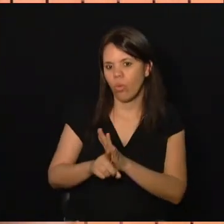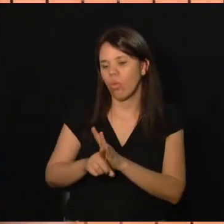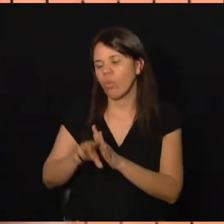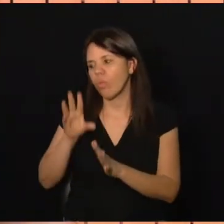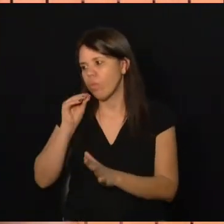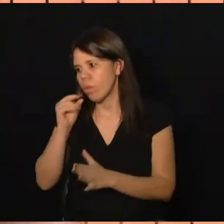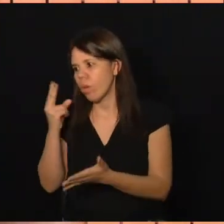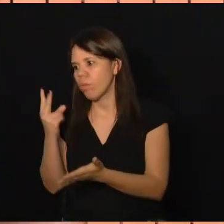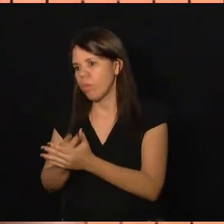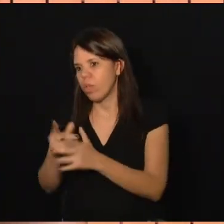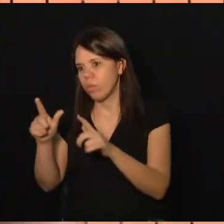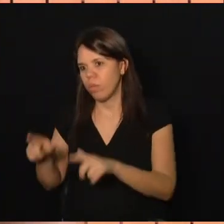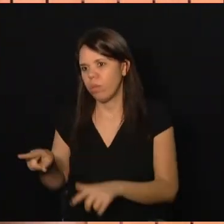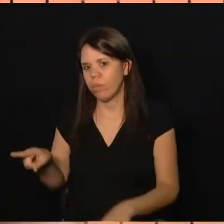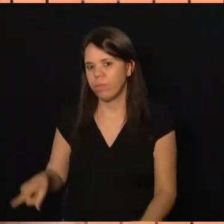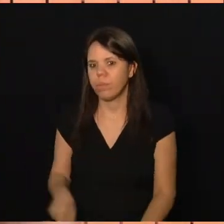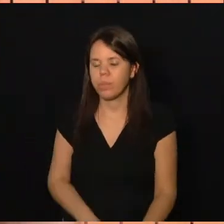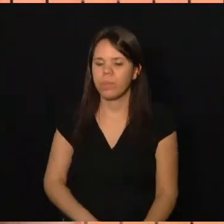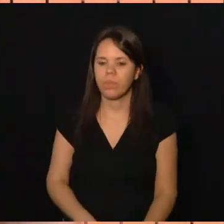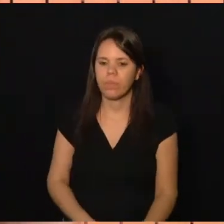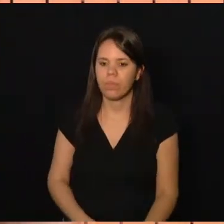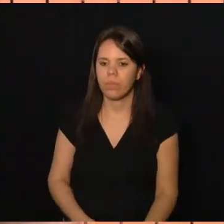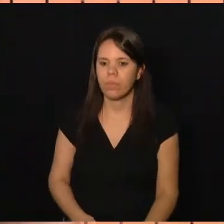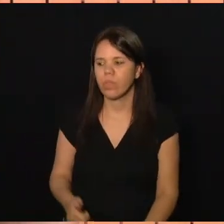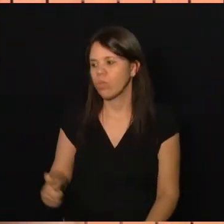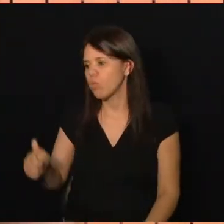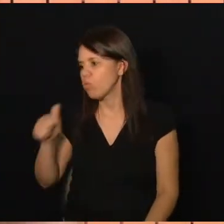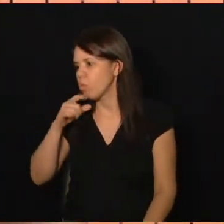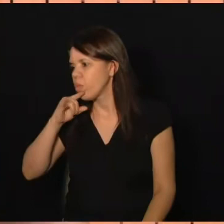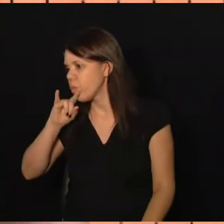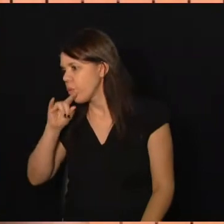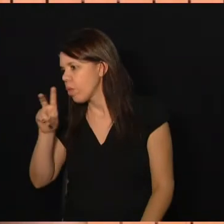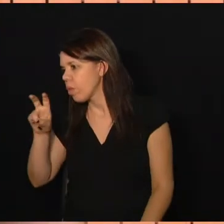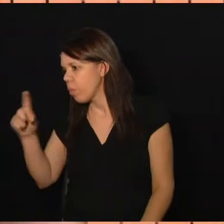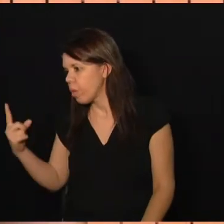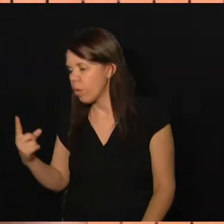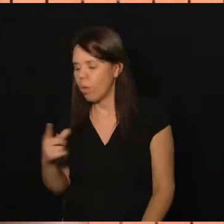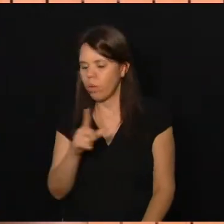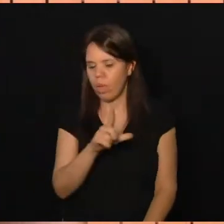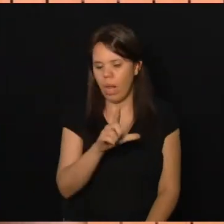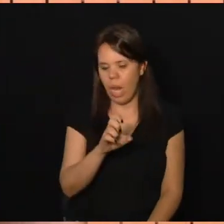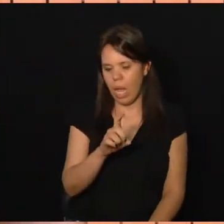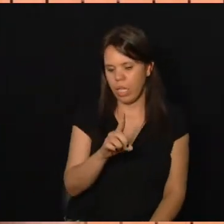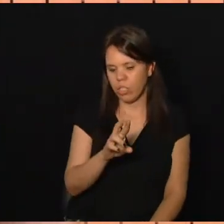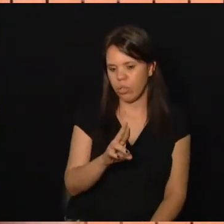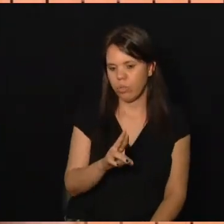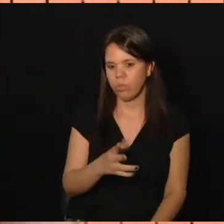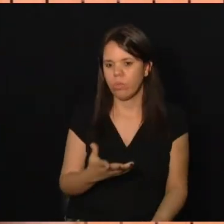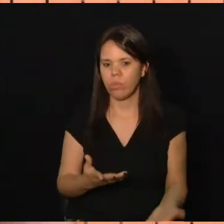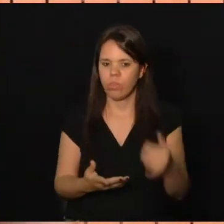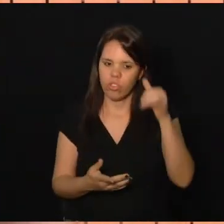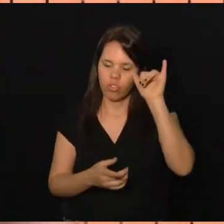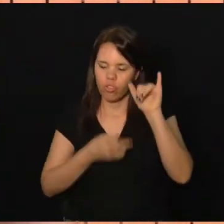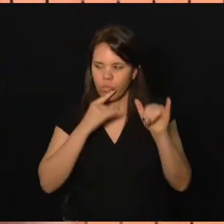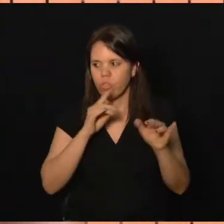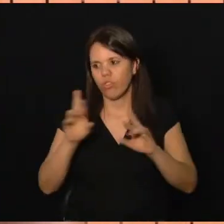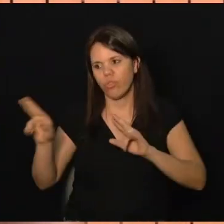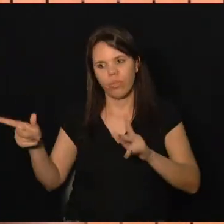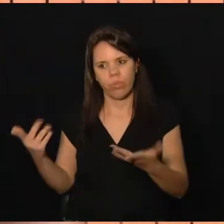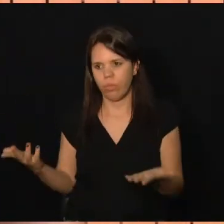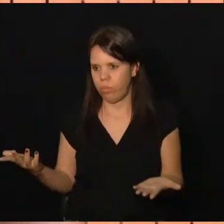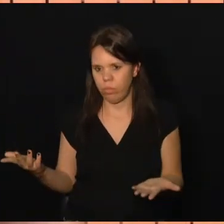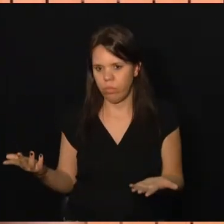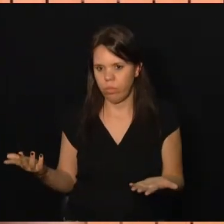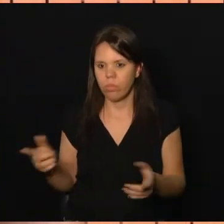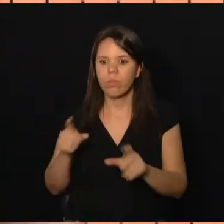estão no mesmo local. Não é porque um toma 51 e o outro toma Red Label que existe diferença. O problema é um só, é a